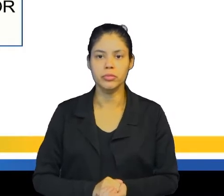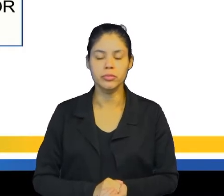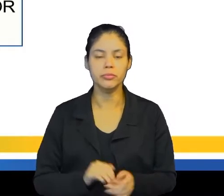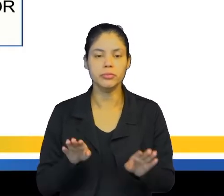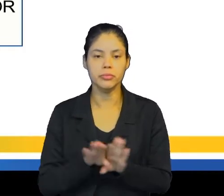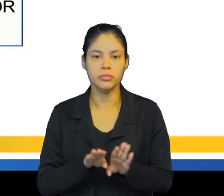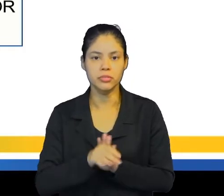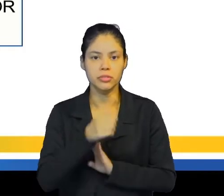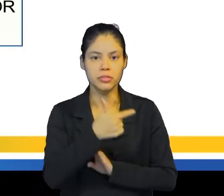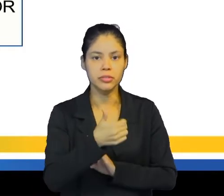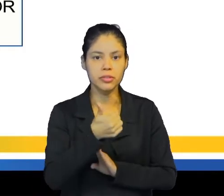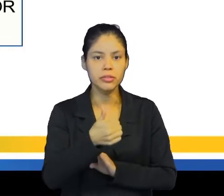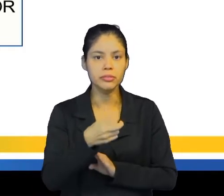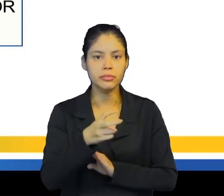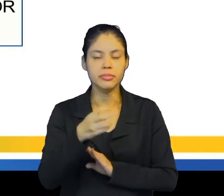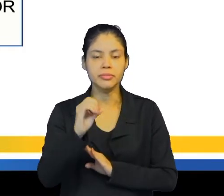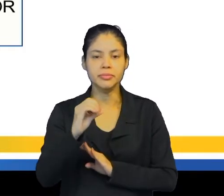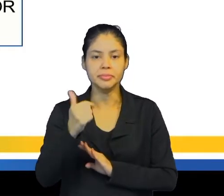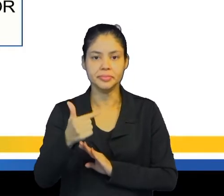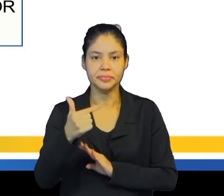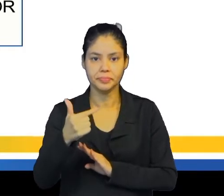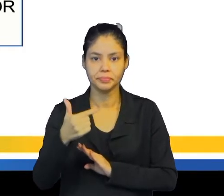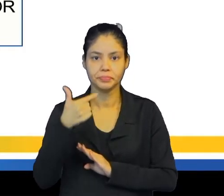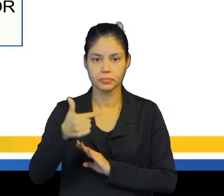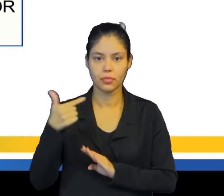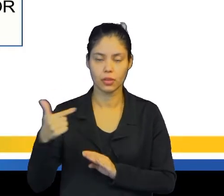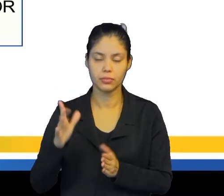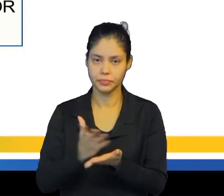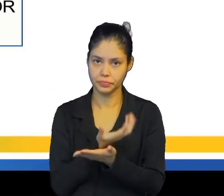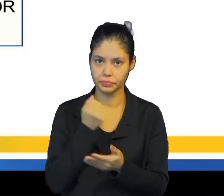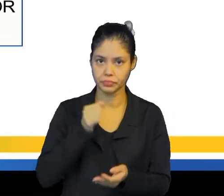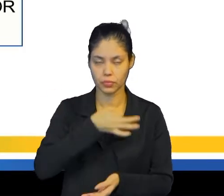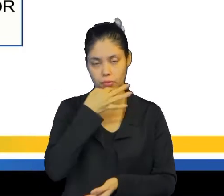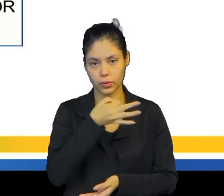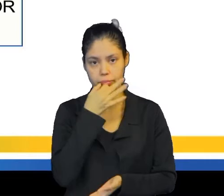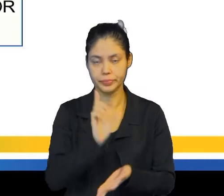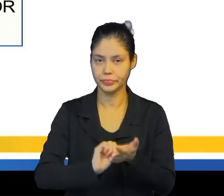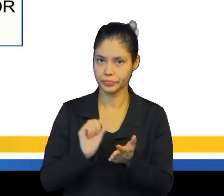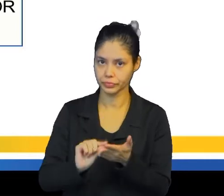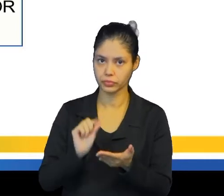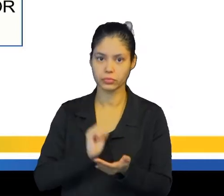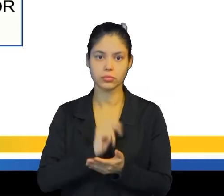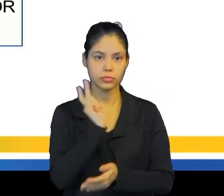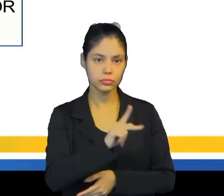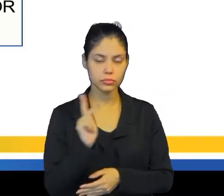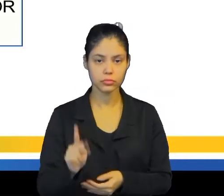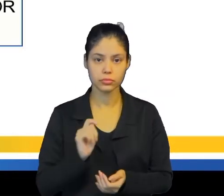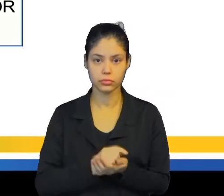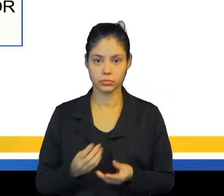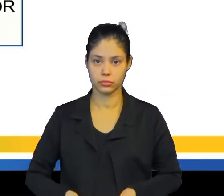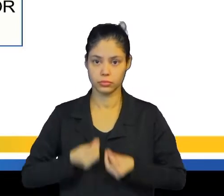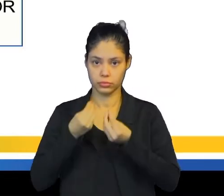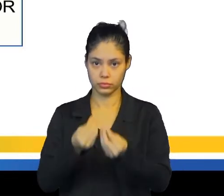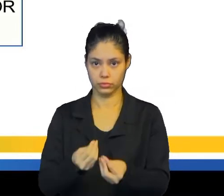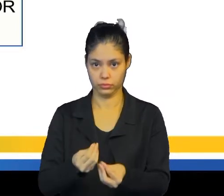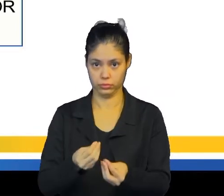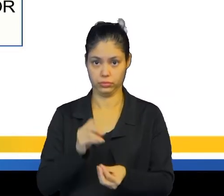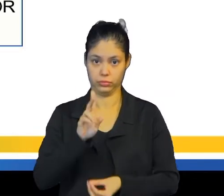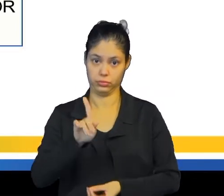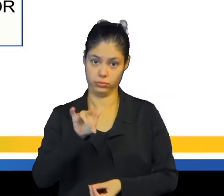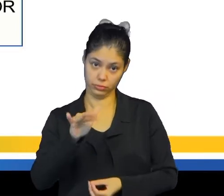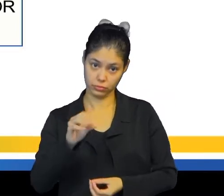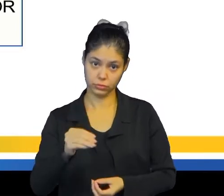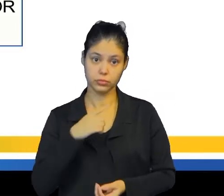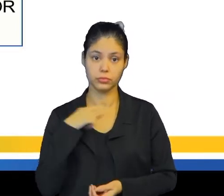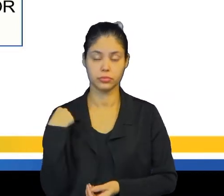15/2/2022, né, e Silvana pegou esse artigo de opinião aí do professor e colocou no seu blog,